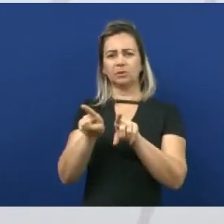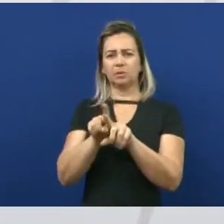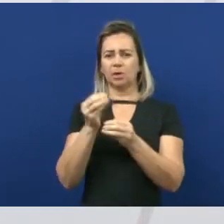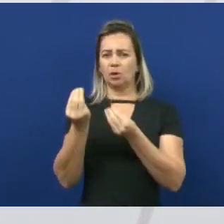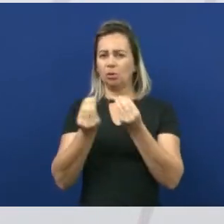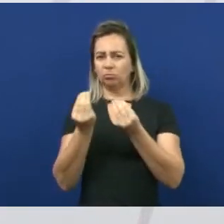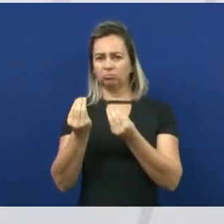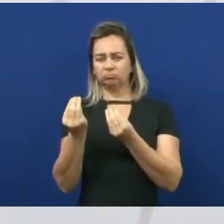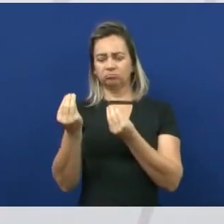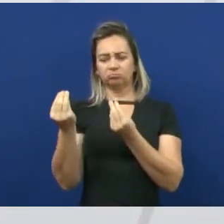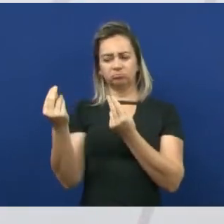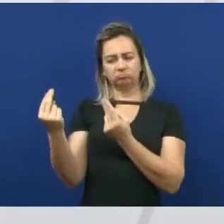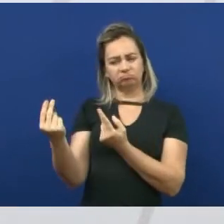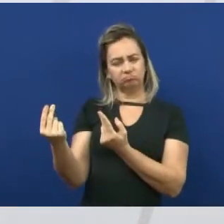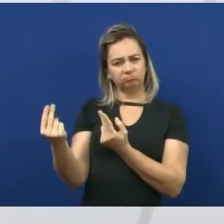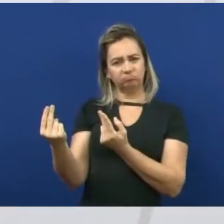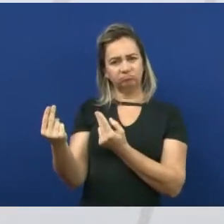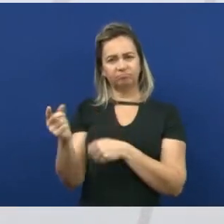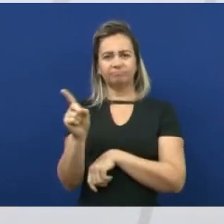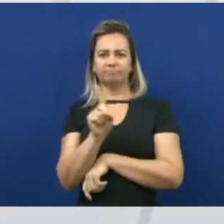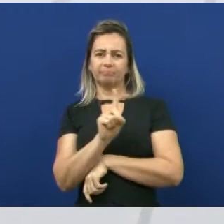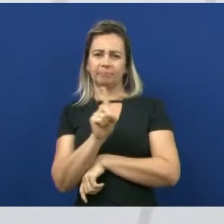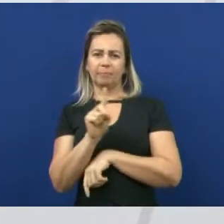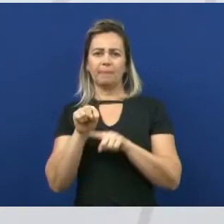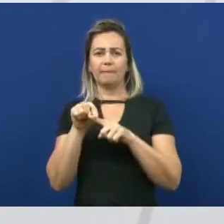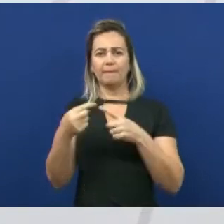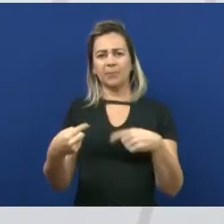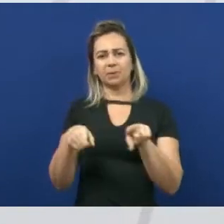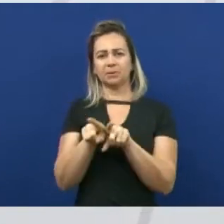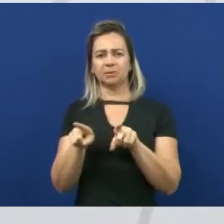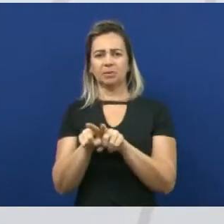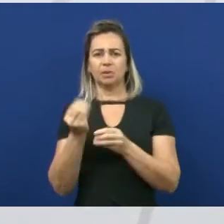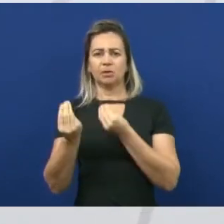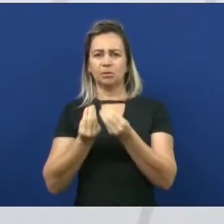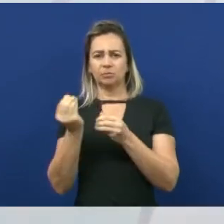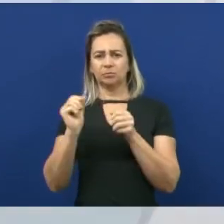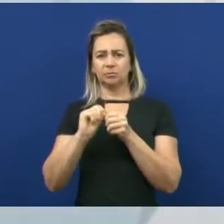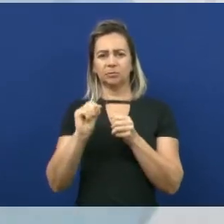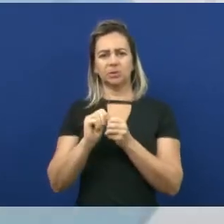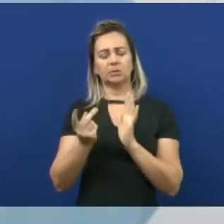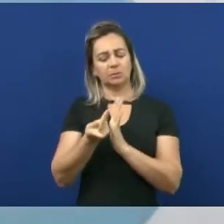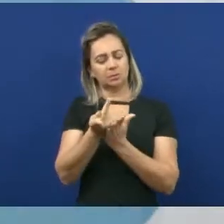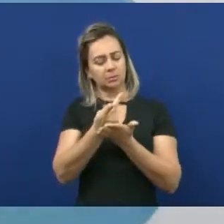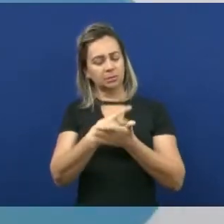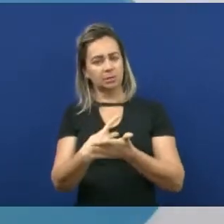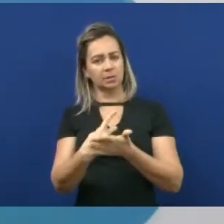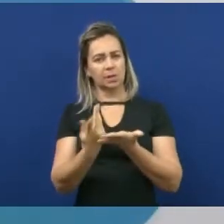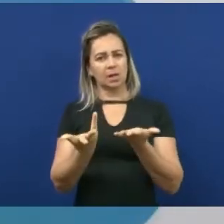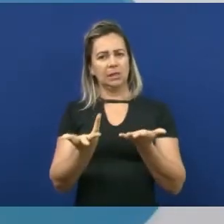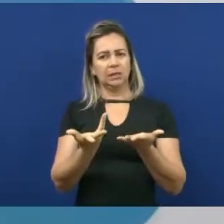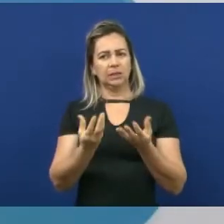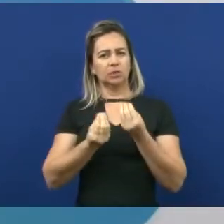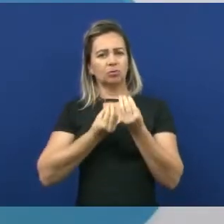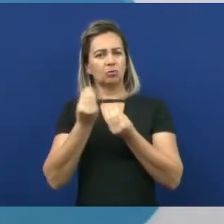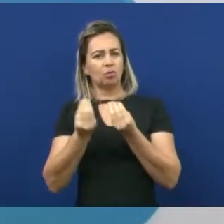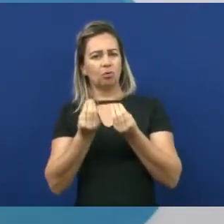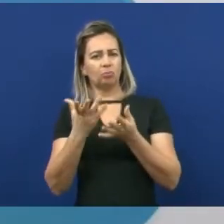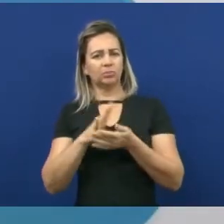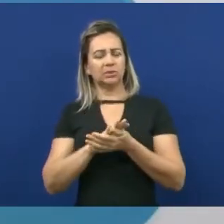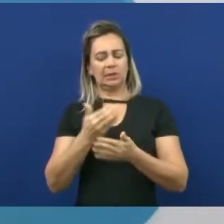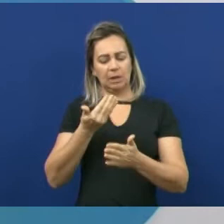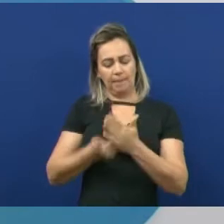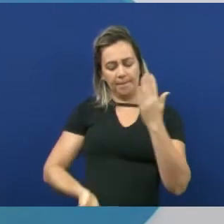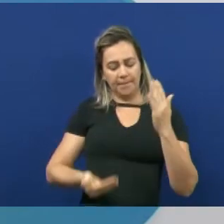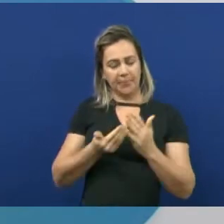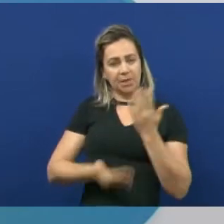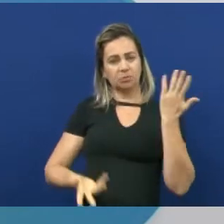cópia. Essa obra de arte, essa manifestação da arte, ela seria sem a sua áurea, ela perderia